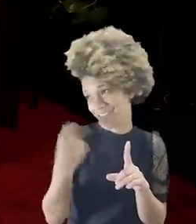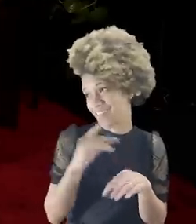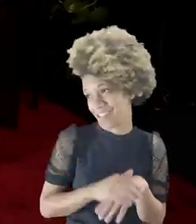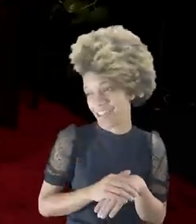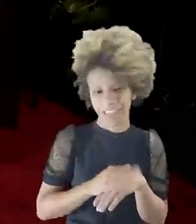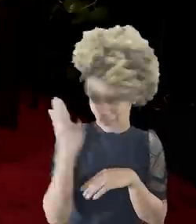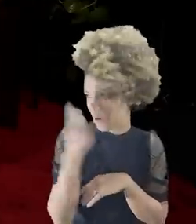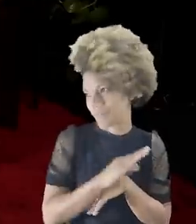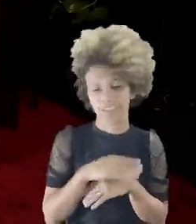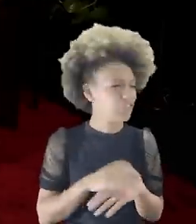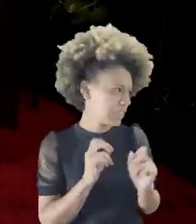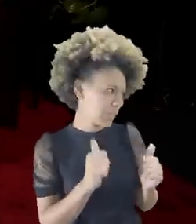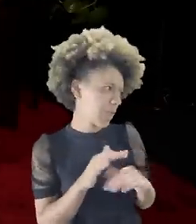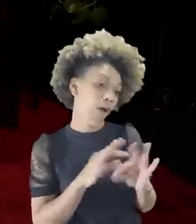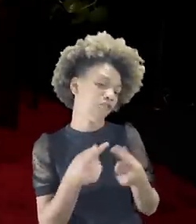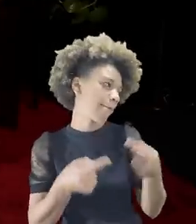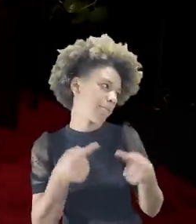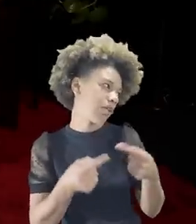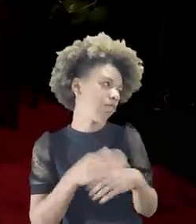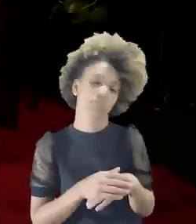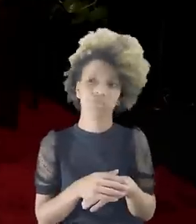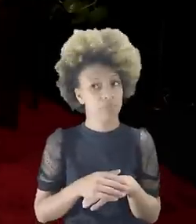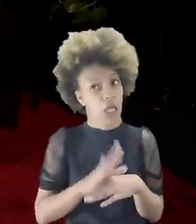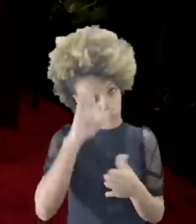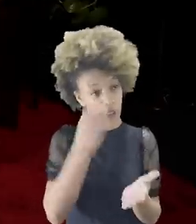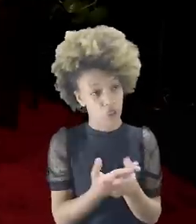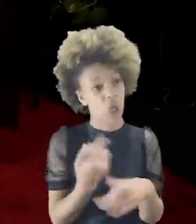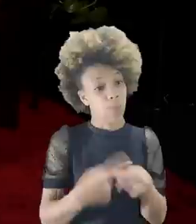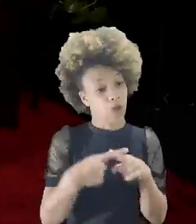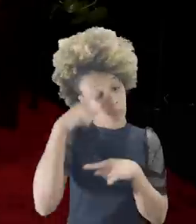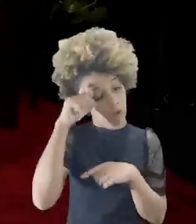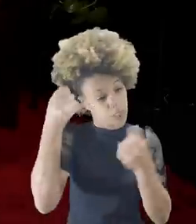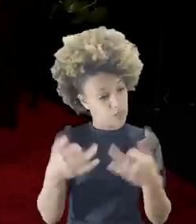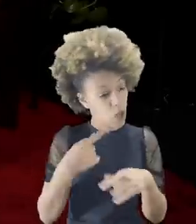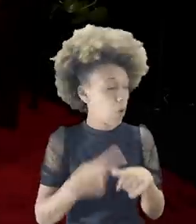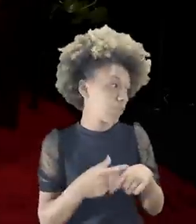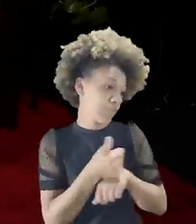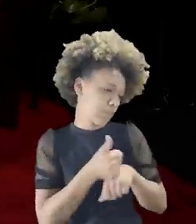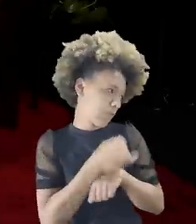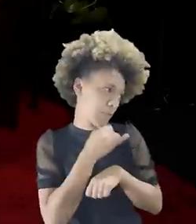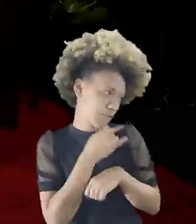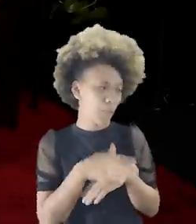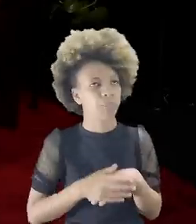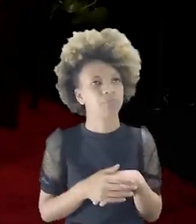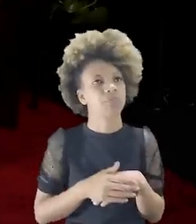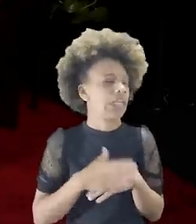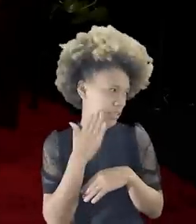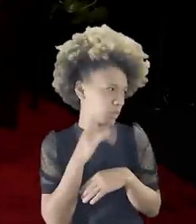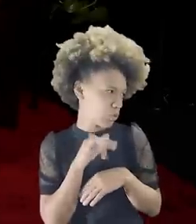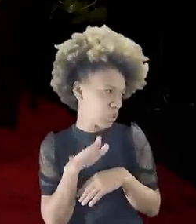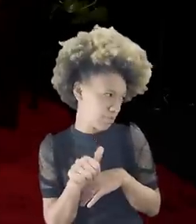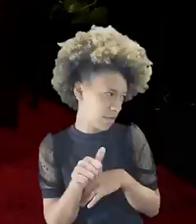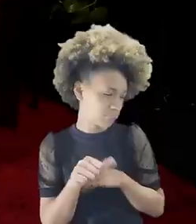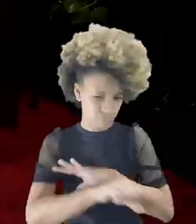ele tava tudo bem É porque uma rivalidade de família também o Maurício falou que quando você vira profissional por exemplo sabe